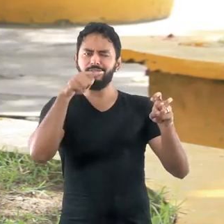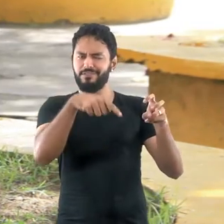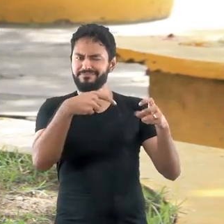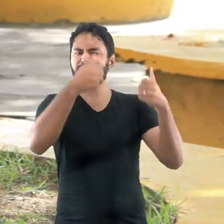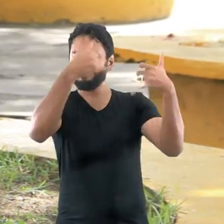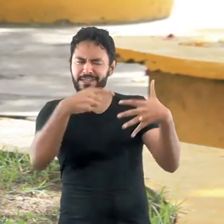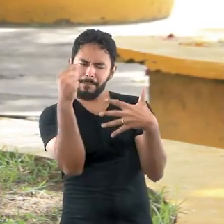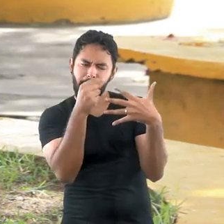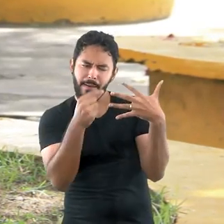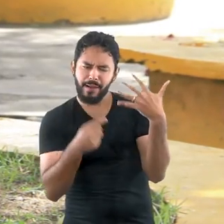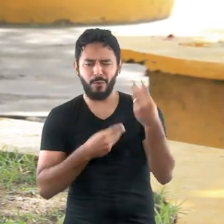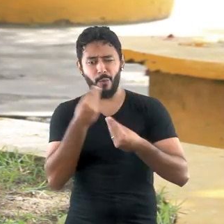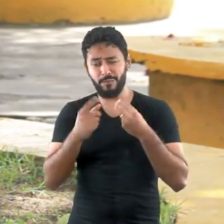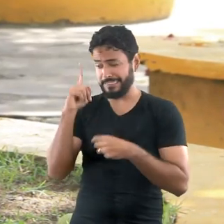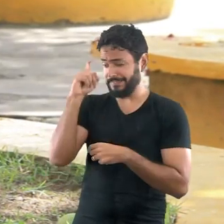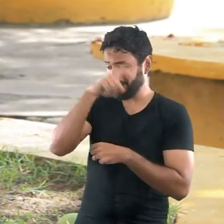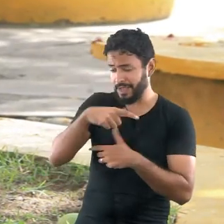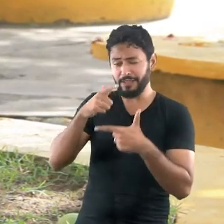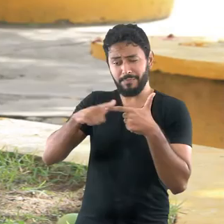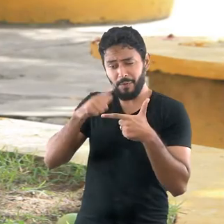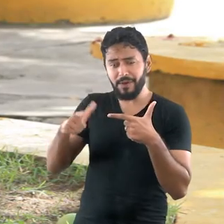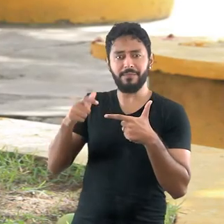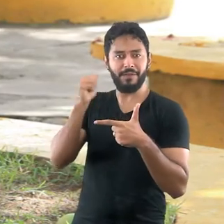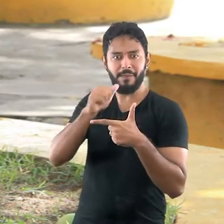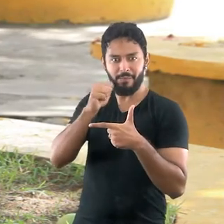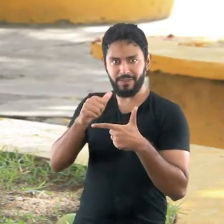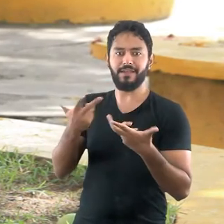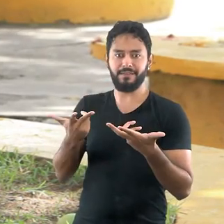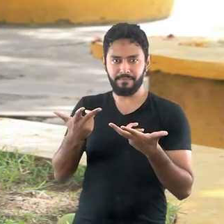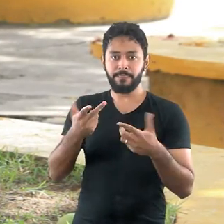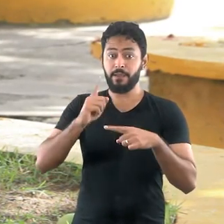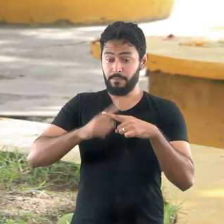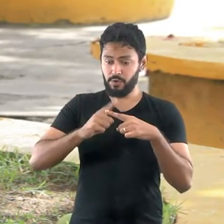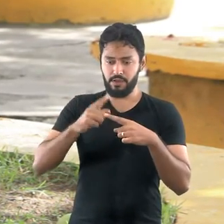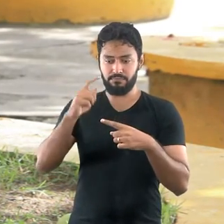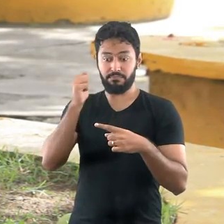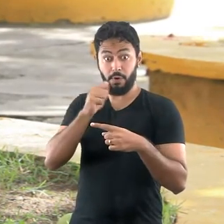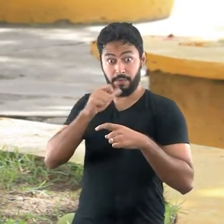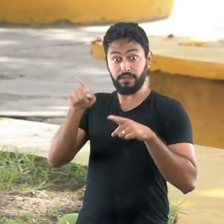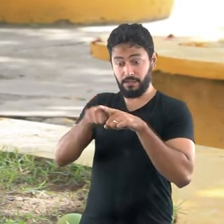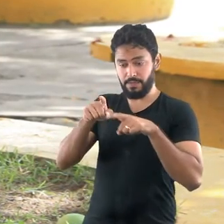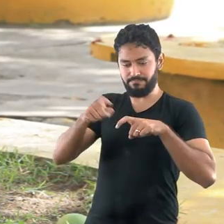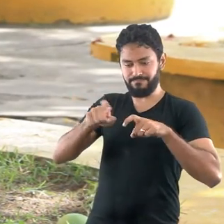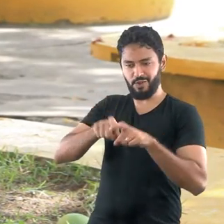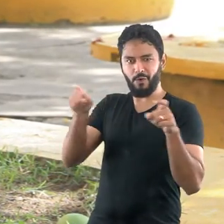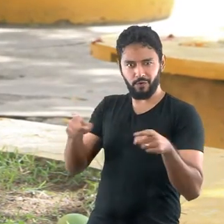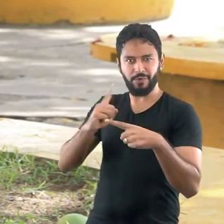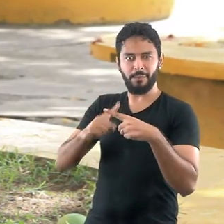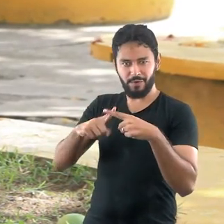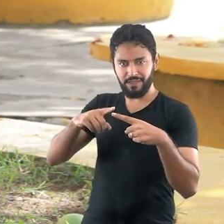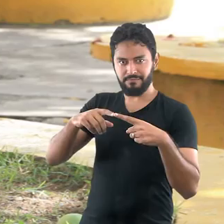dela e os problemas que ela tem na questão relacionada a problemas ginecológicos, que elas trabalham na pesca e no período menstrual elas